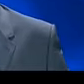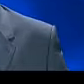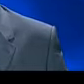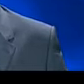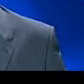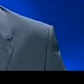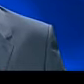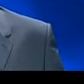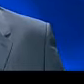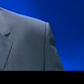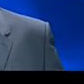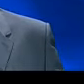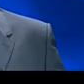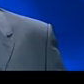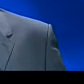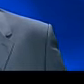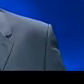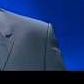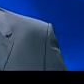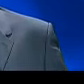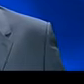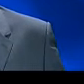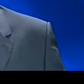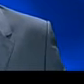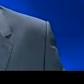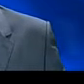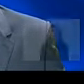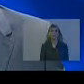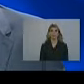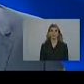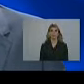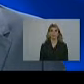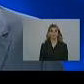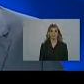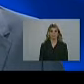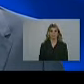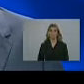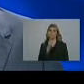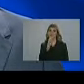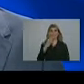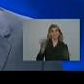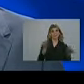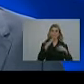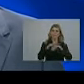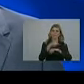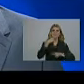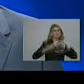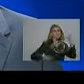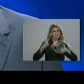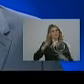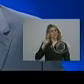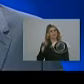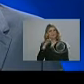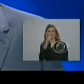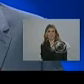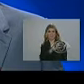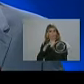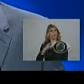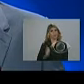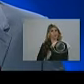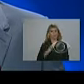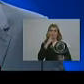Boa noite. O Grupo Bandeirantes de Comunicação mantém a tradição e promove o primeiro debate entre candidatos à Prefeitura do Rio. Ao vivo, aqui